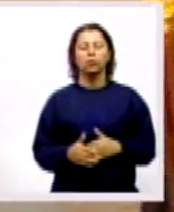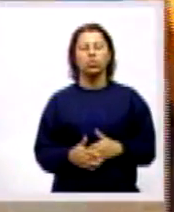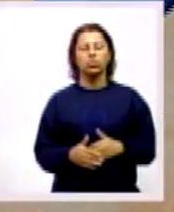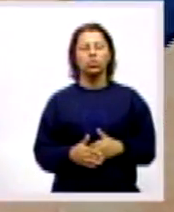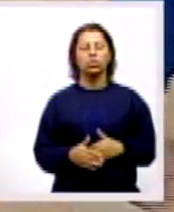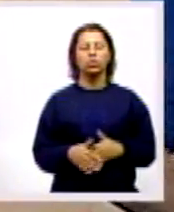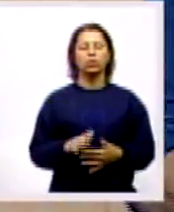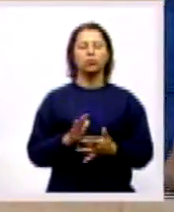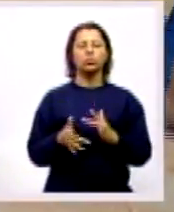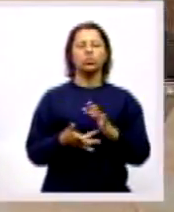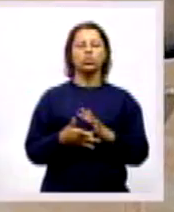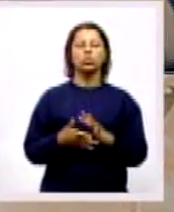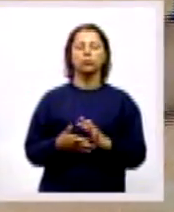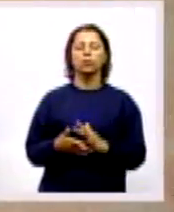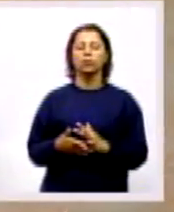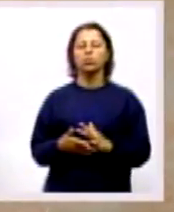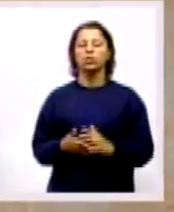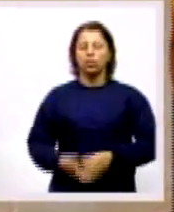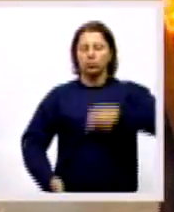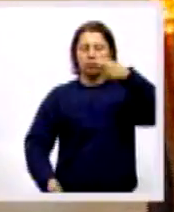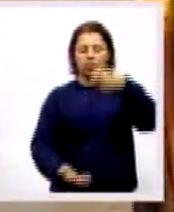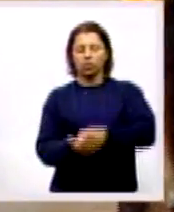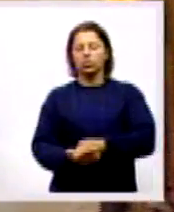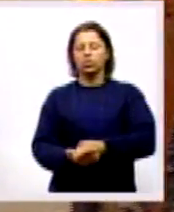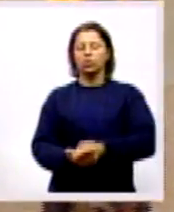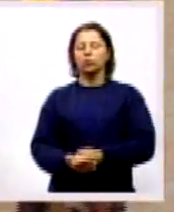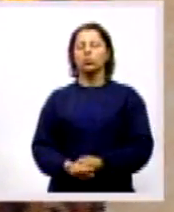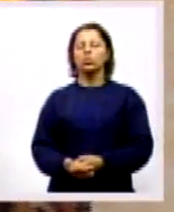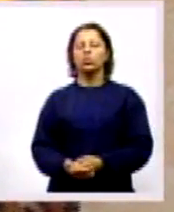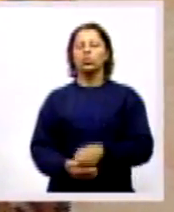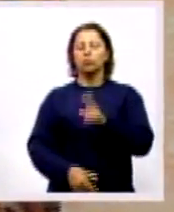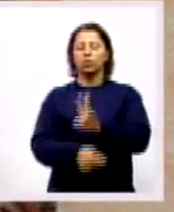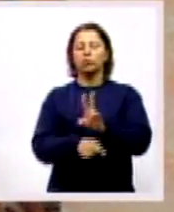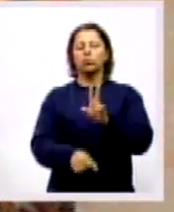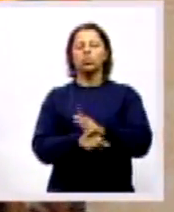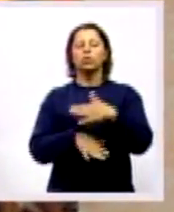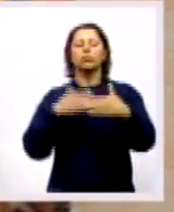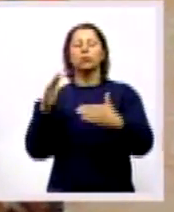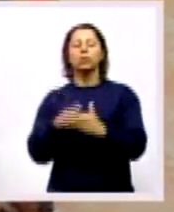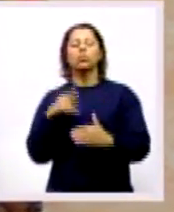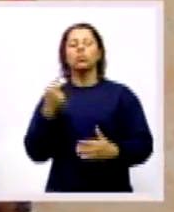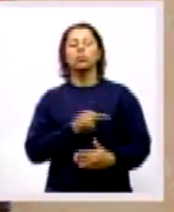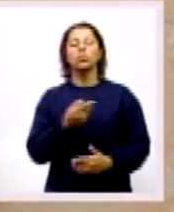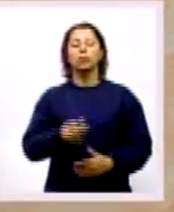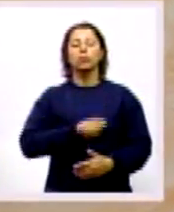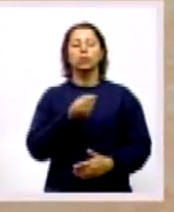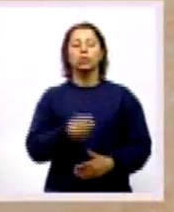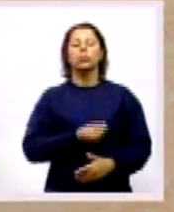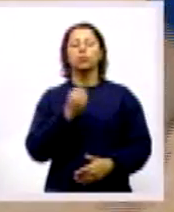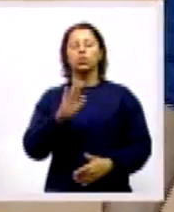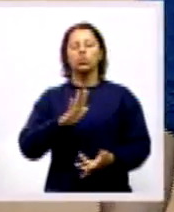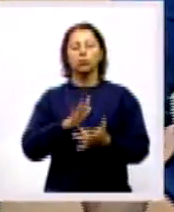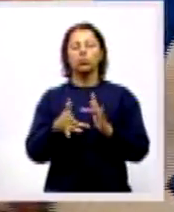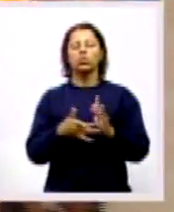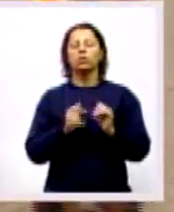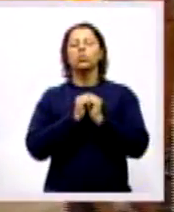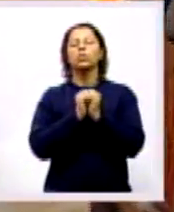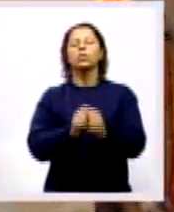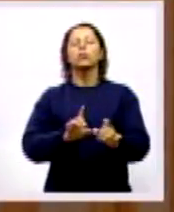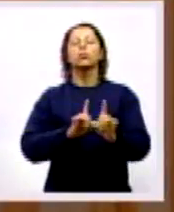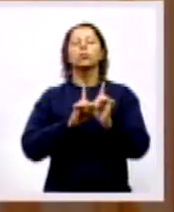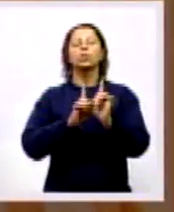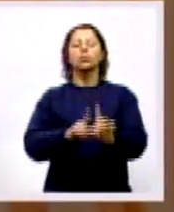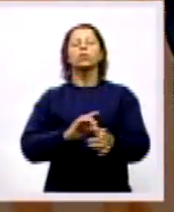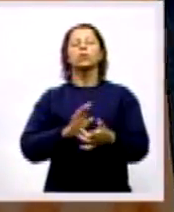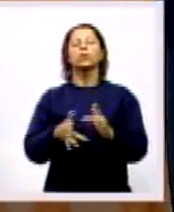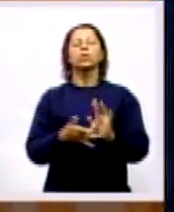que compra esta propriedade, o Cristo que administra essa propriedade, enquanto Ele está no meio dos discípulos, Ele